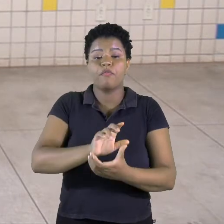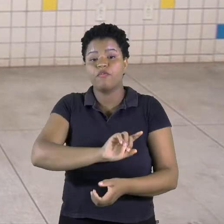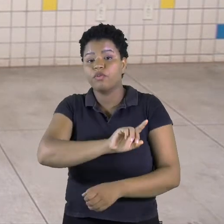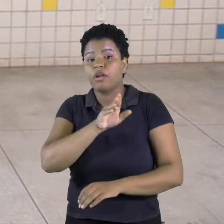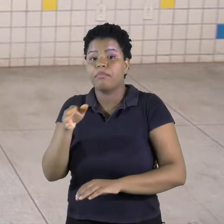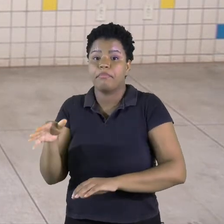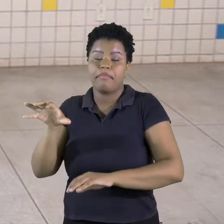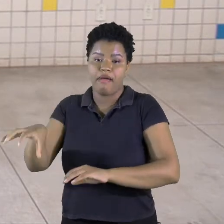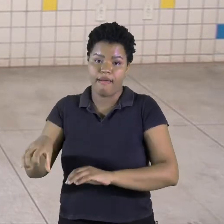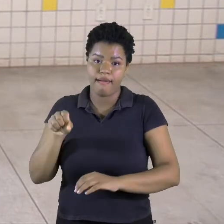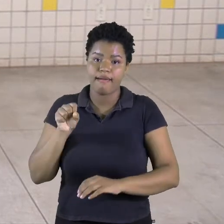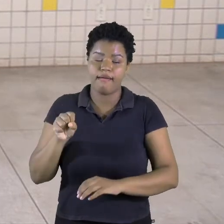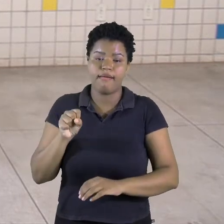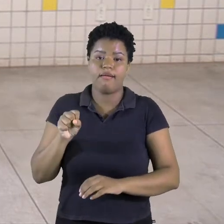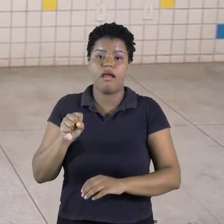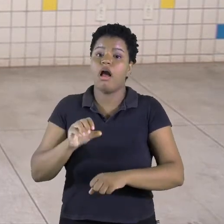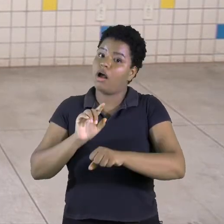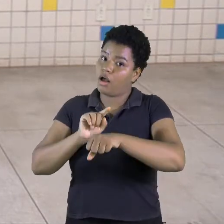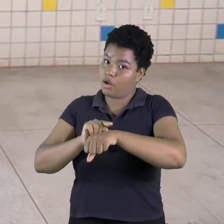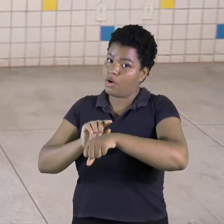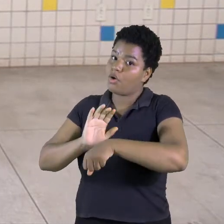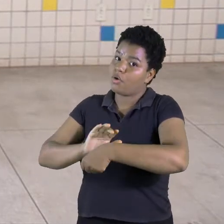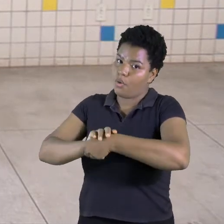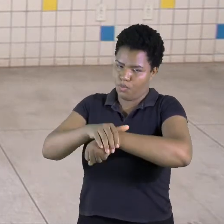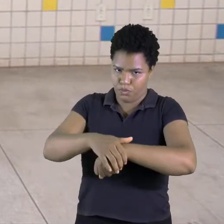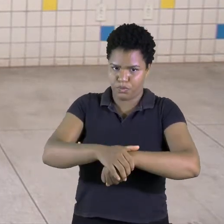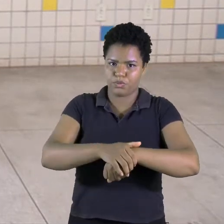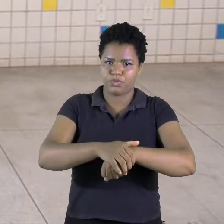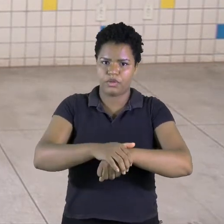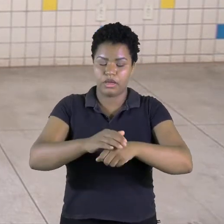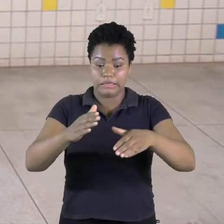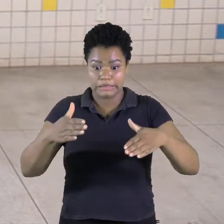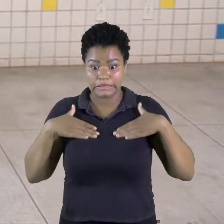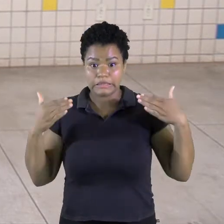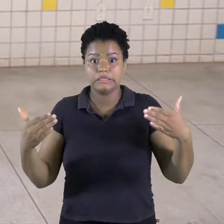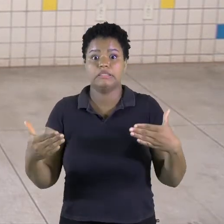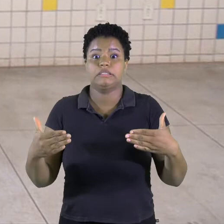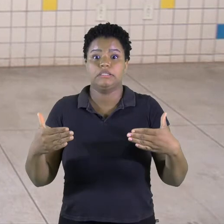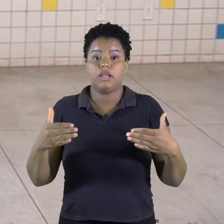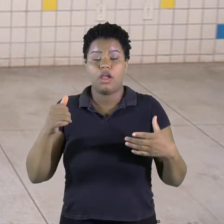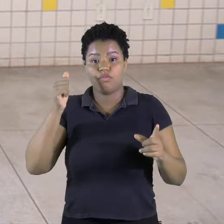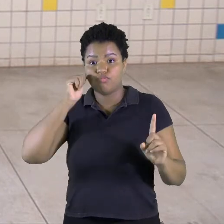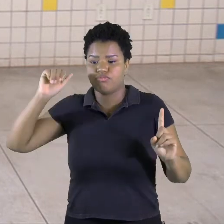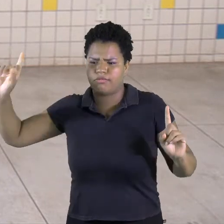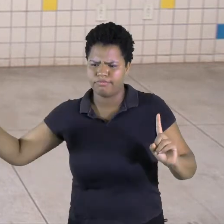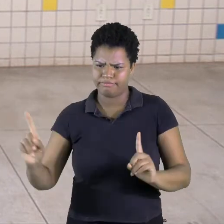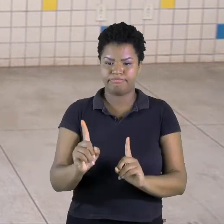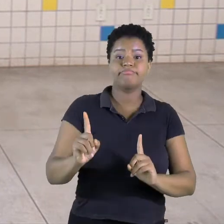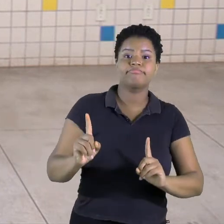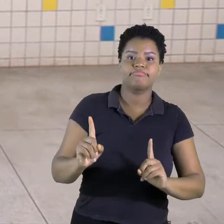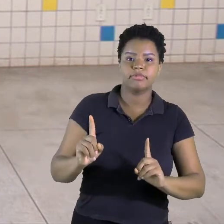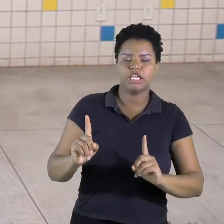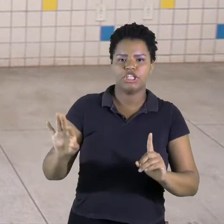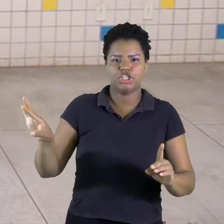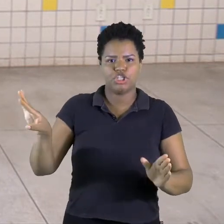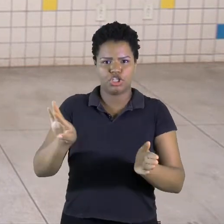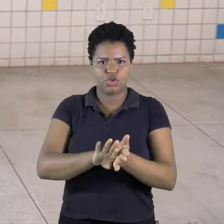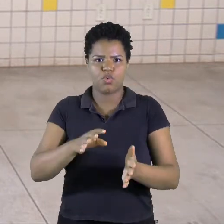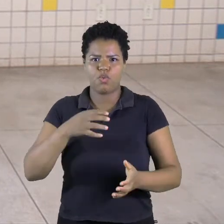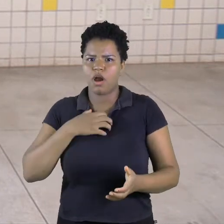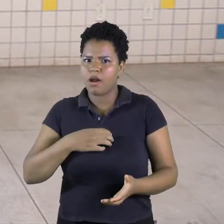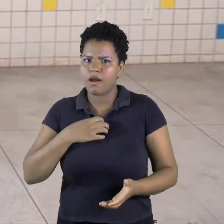colher. E fala que de repente a bruxa chega brava e fala: por que você fez? Aí ela fala: